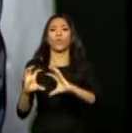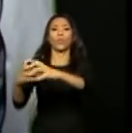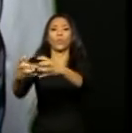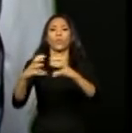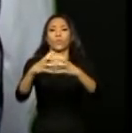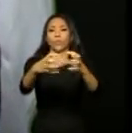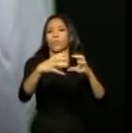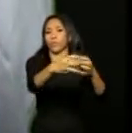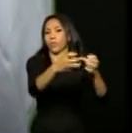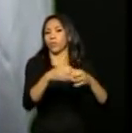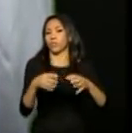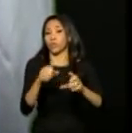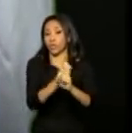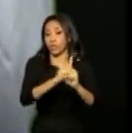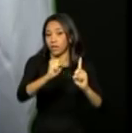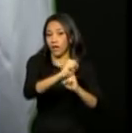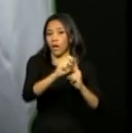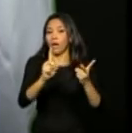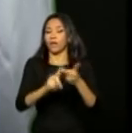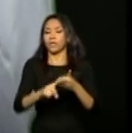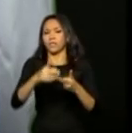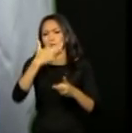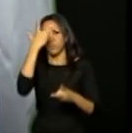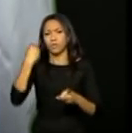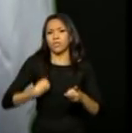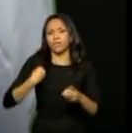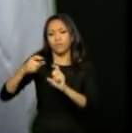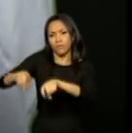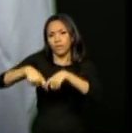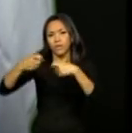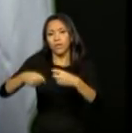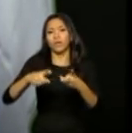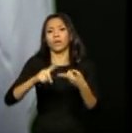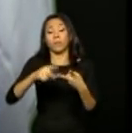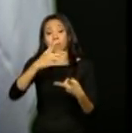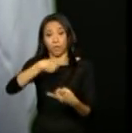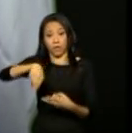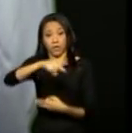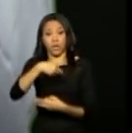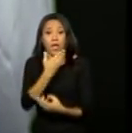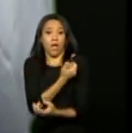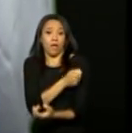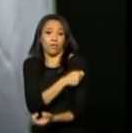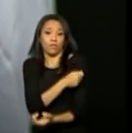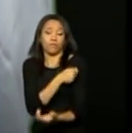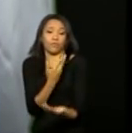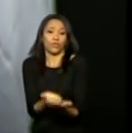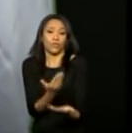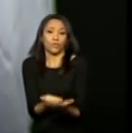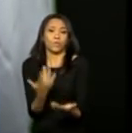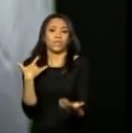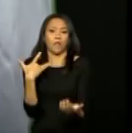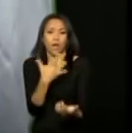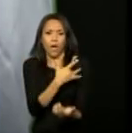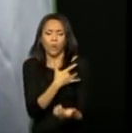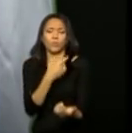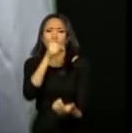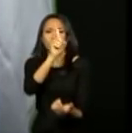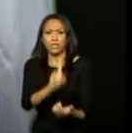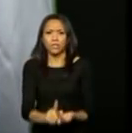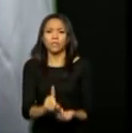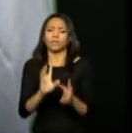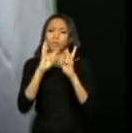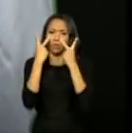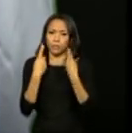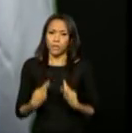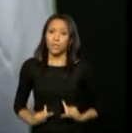sociais, com os camponeses, estudantes, com os que lutam por moradia, saúde, educação, direitos humanos,